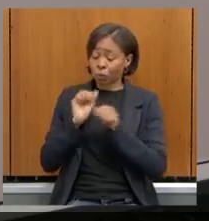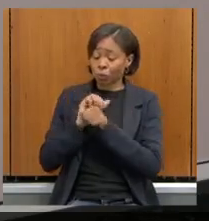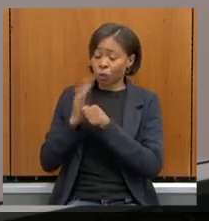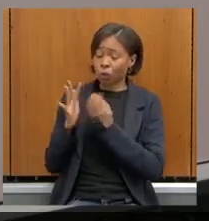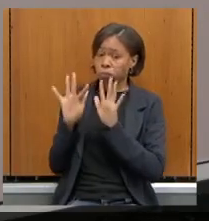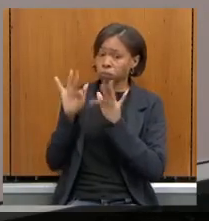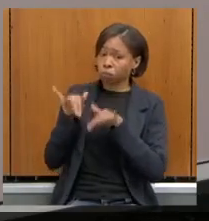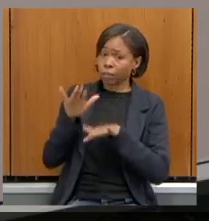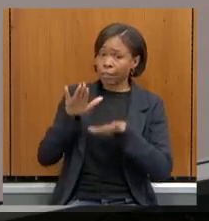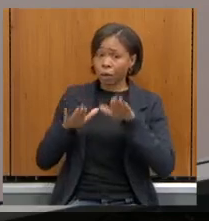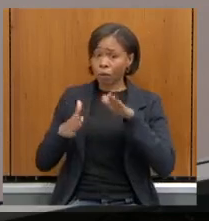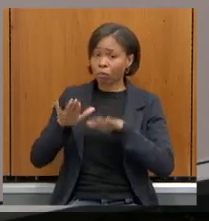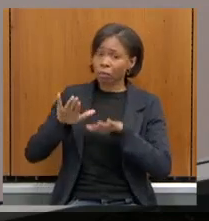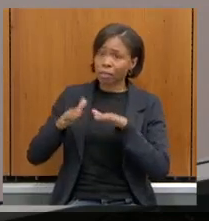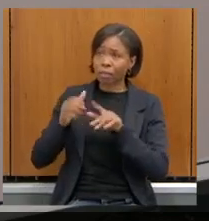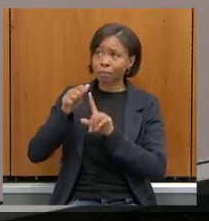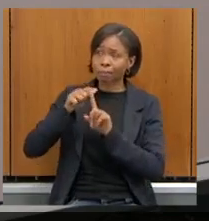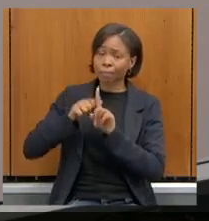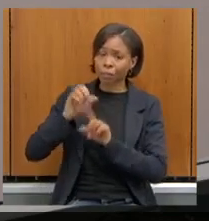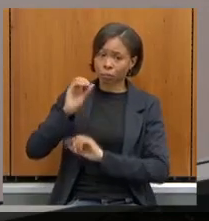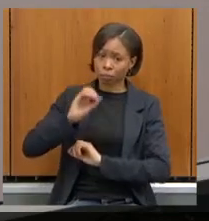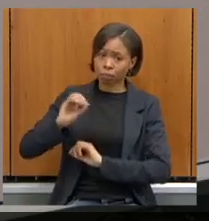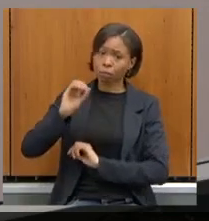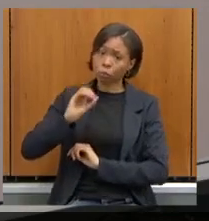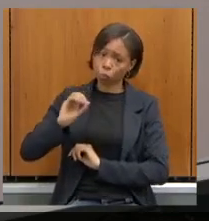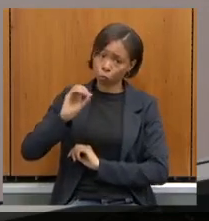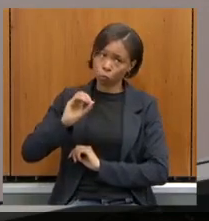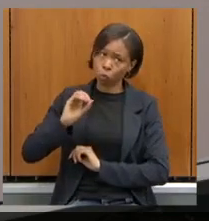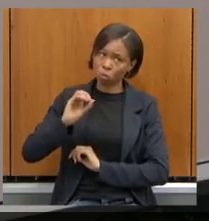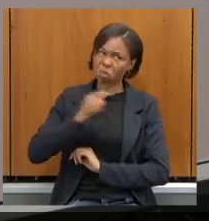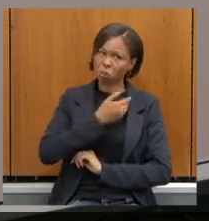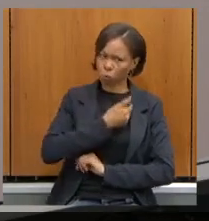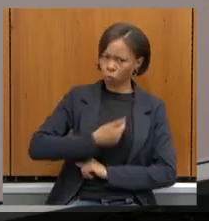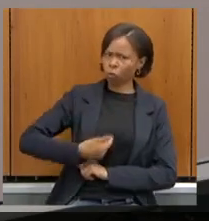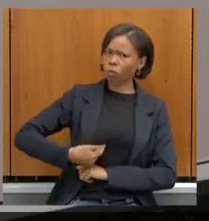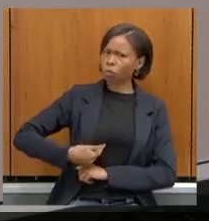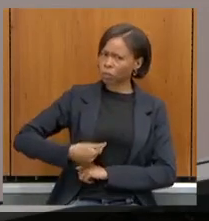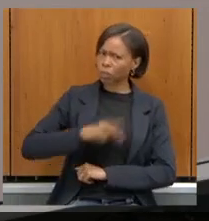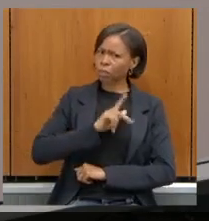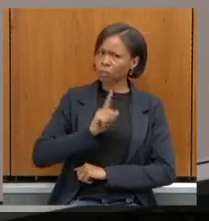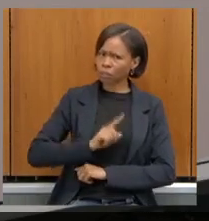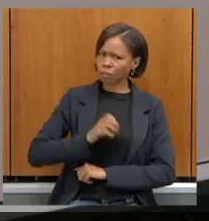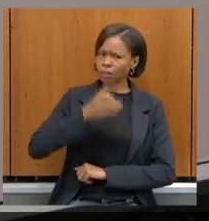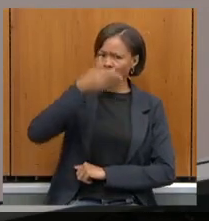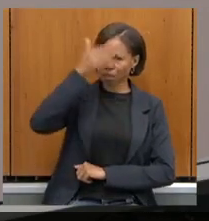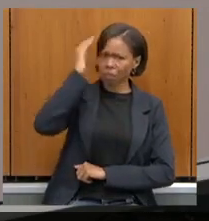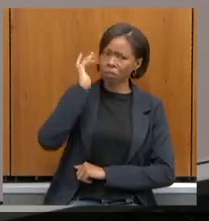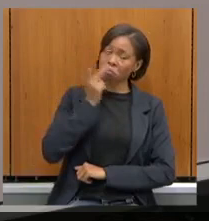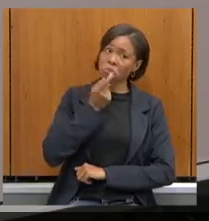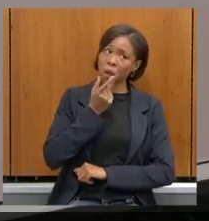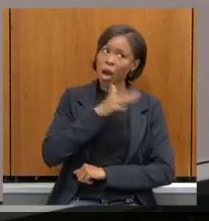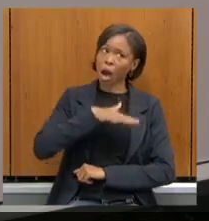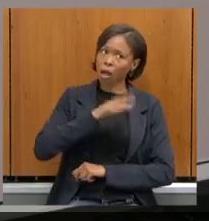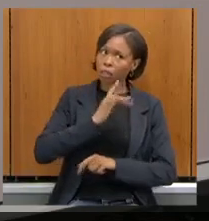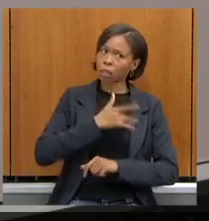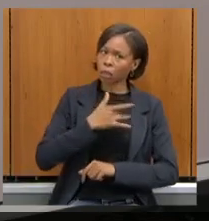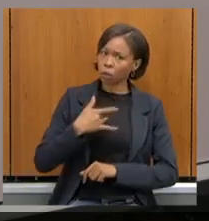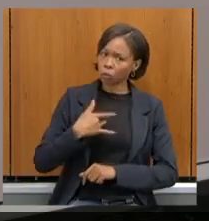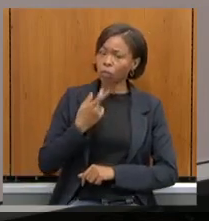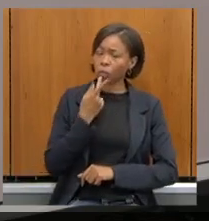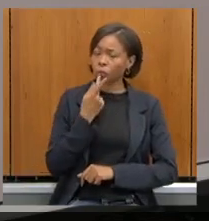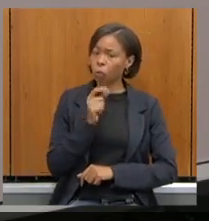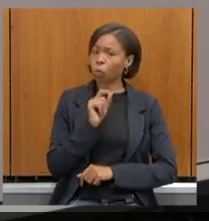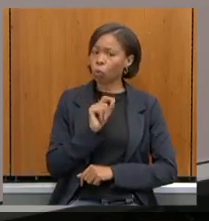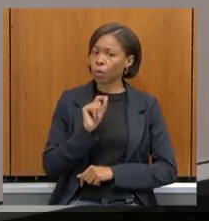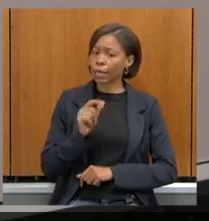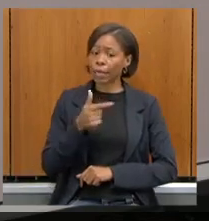outubro nós tenhamos, segundo o governador Romeu Zema e a equipe de saúde, 70%